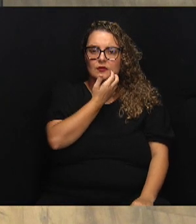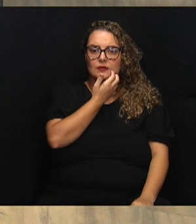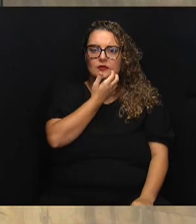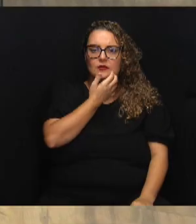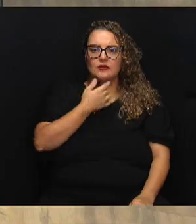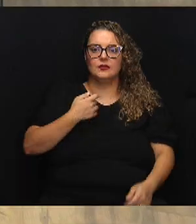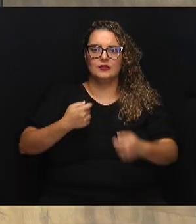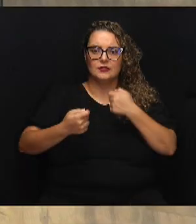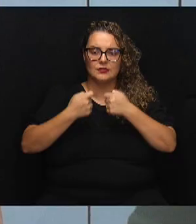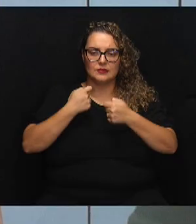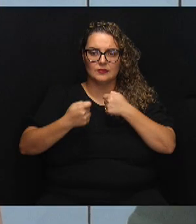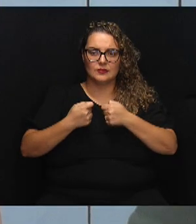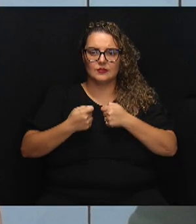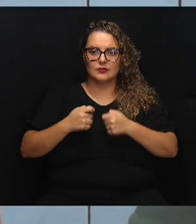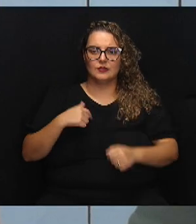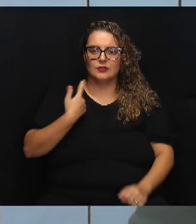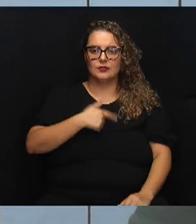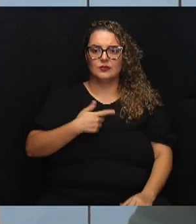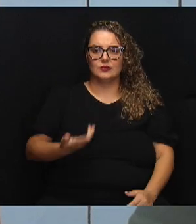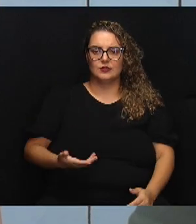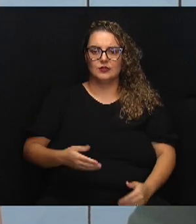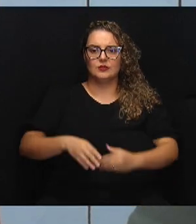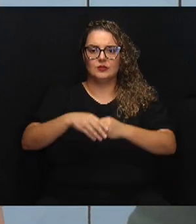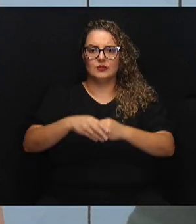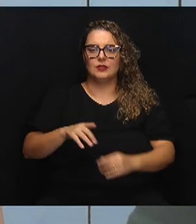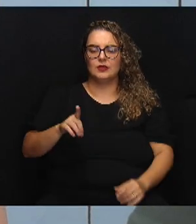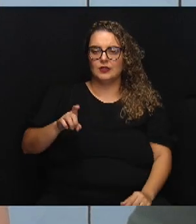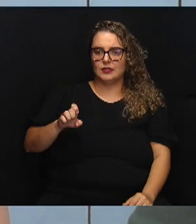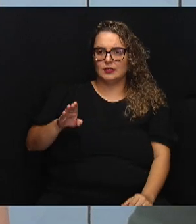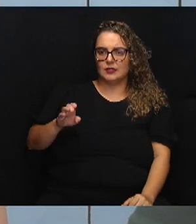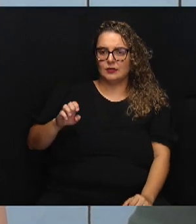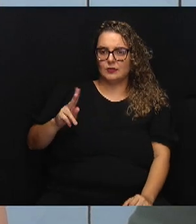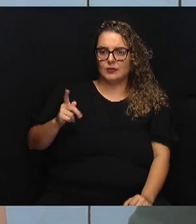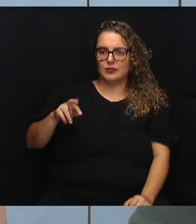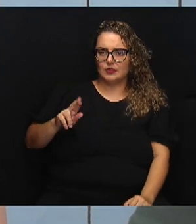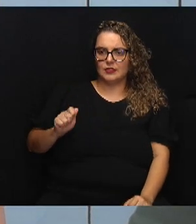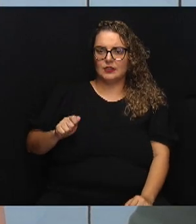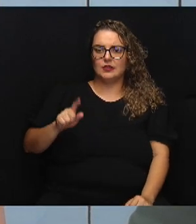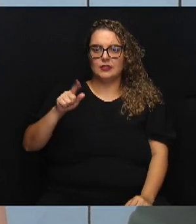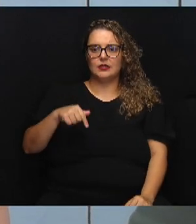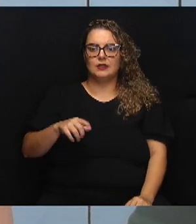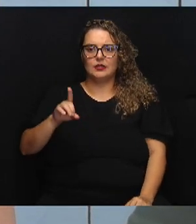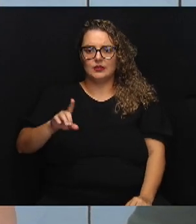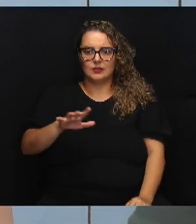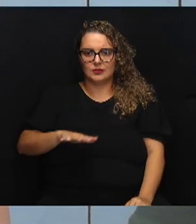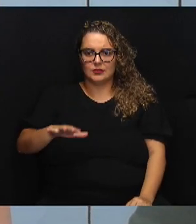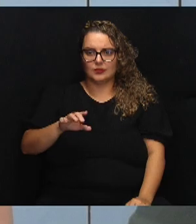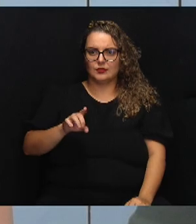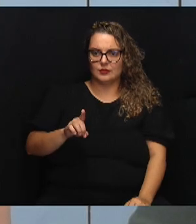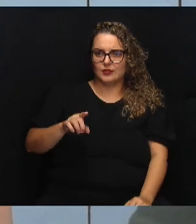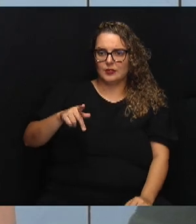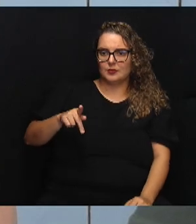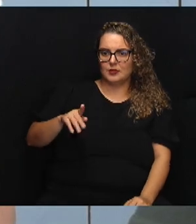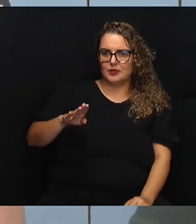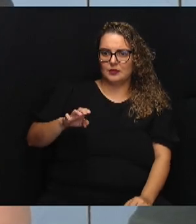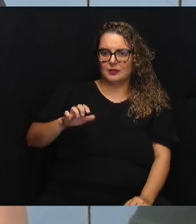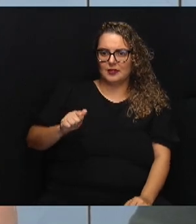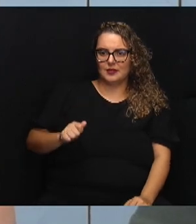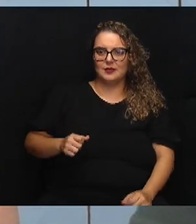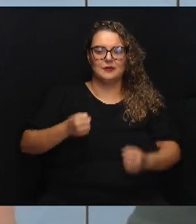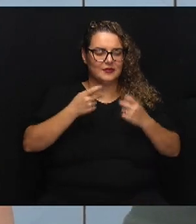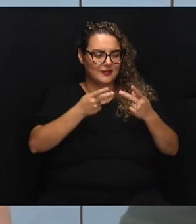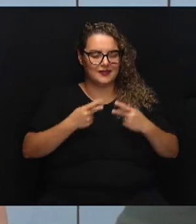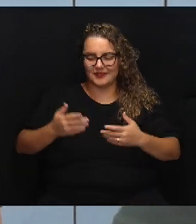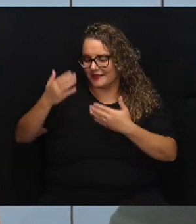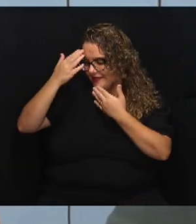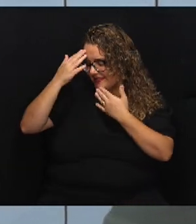entrevista, onde eu estendo os cumprimentos a Débora Ribeiro, que é diretora do DPBR. Seja bem-vinda aí. Obrigada,